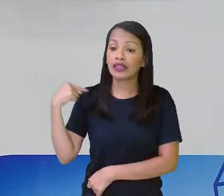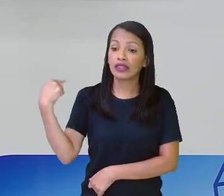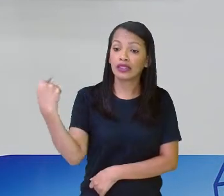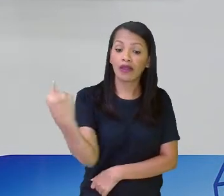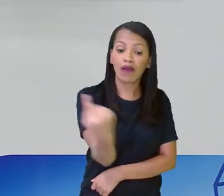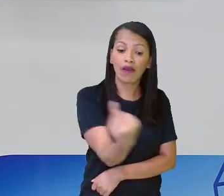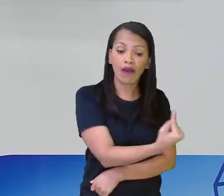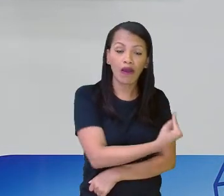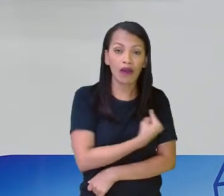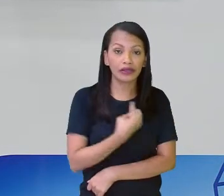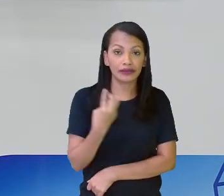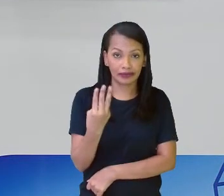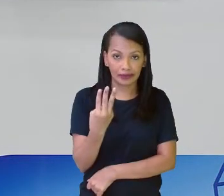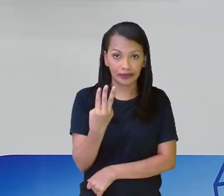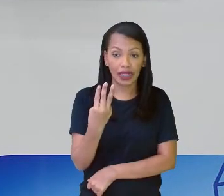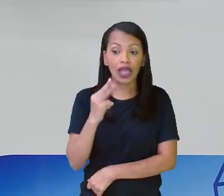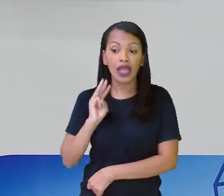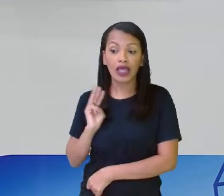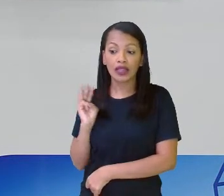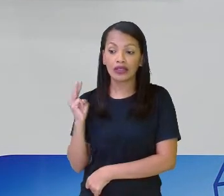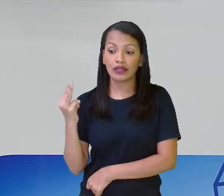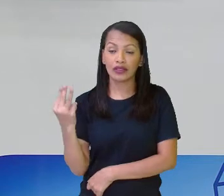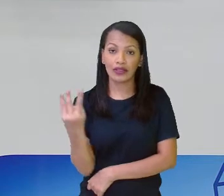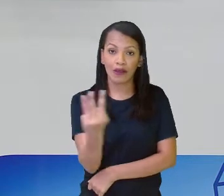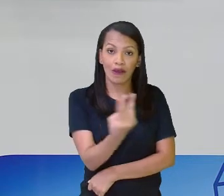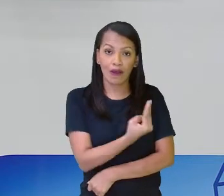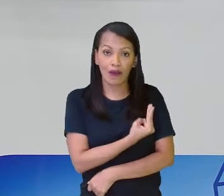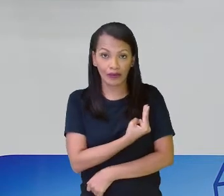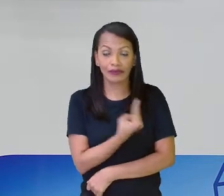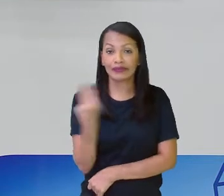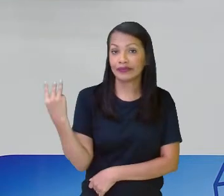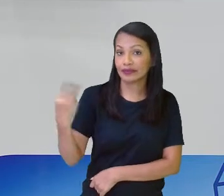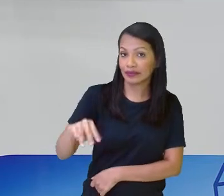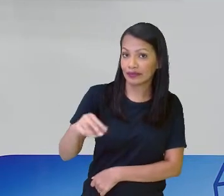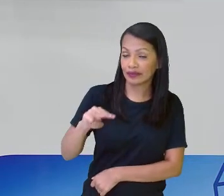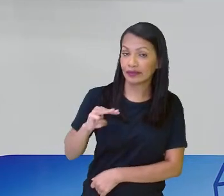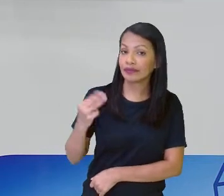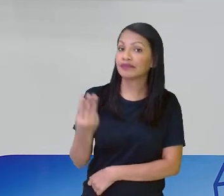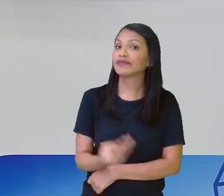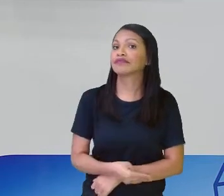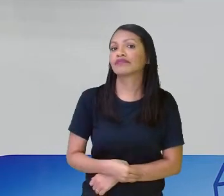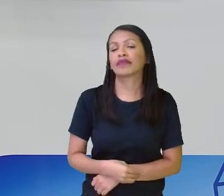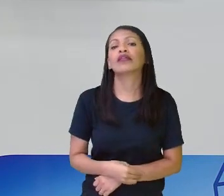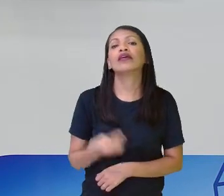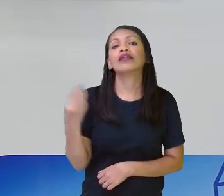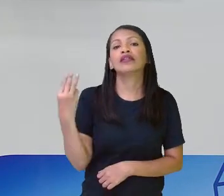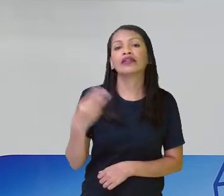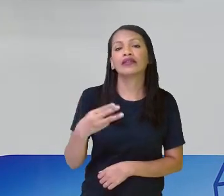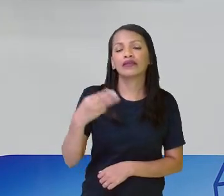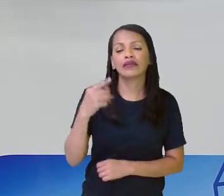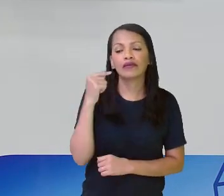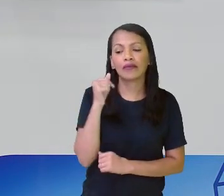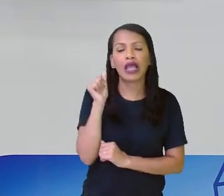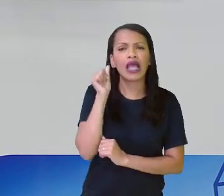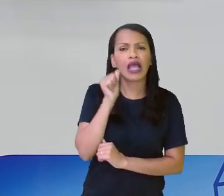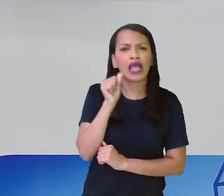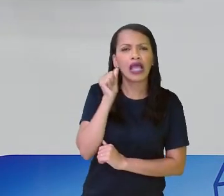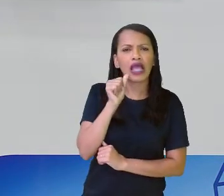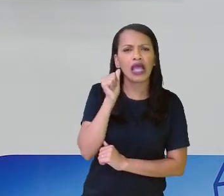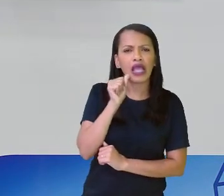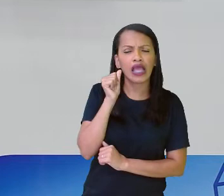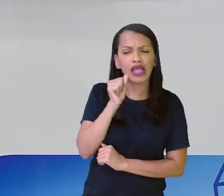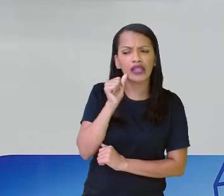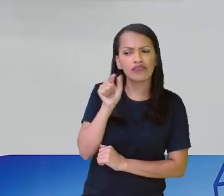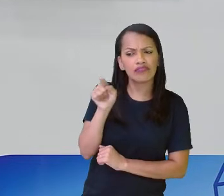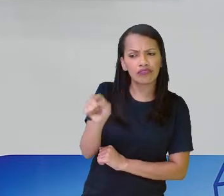nós, que é a primeira pessoa do plural. Terceira pessoa, ele ou ela, eles ou elas. Se